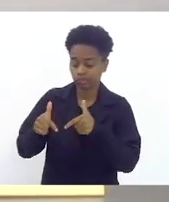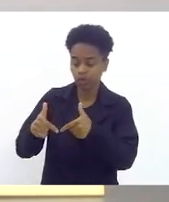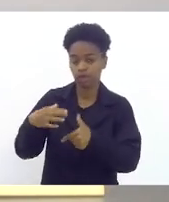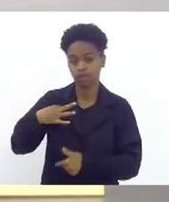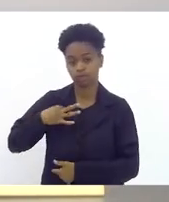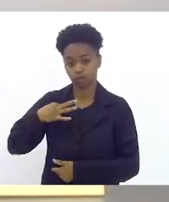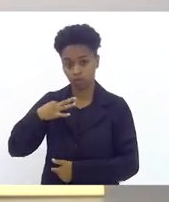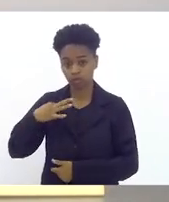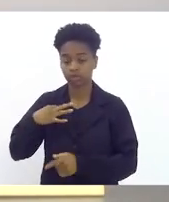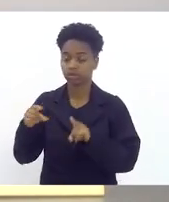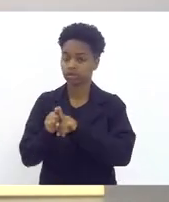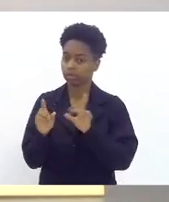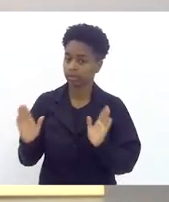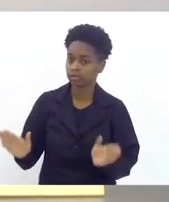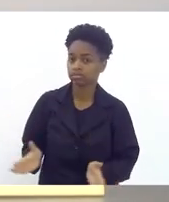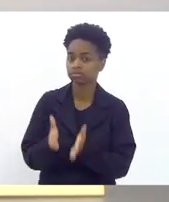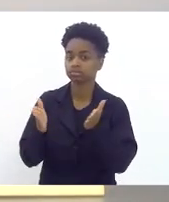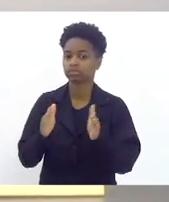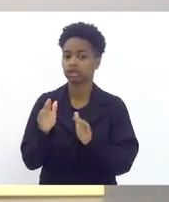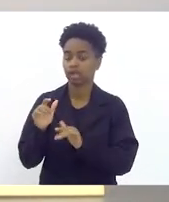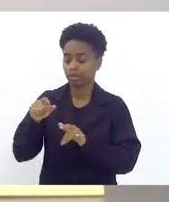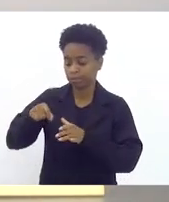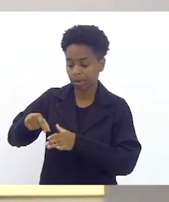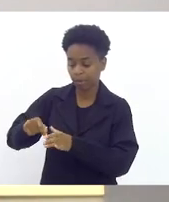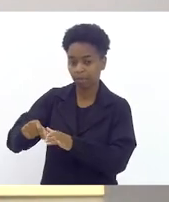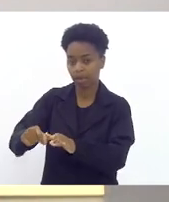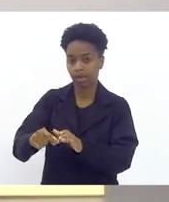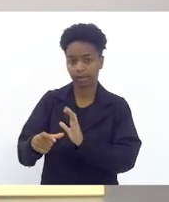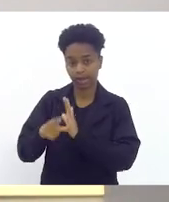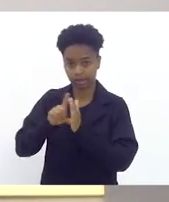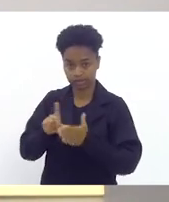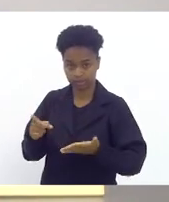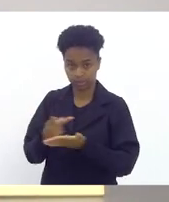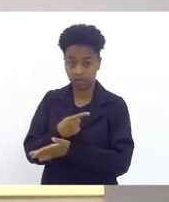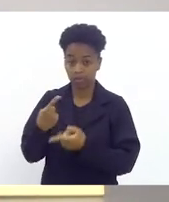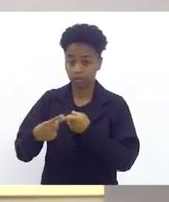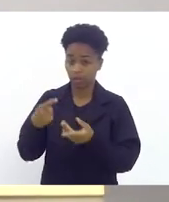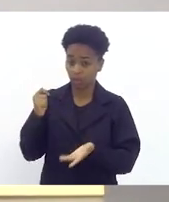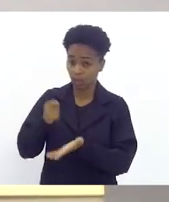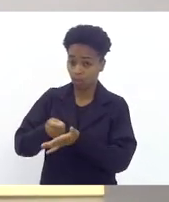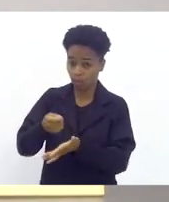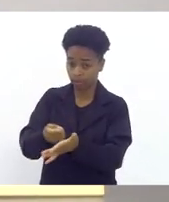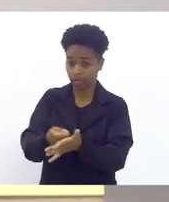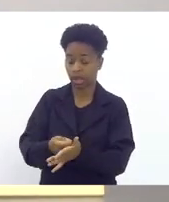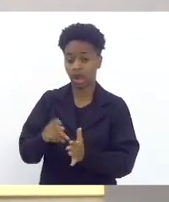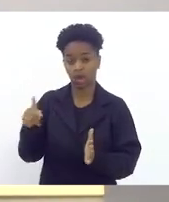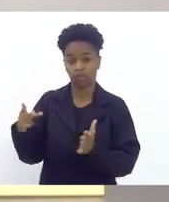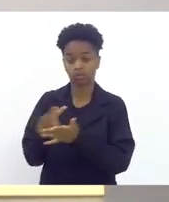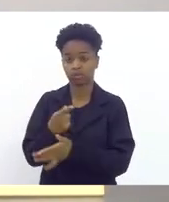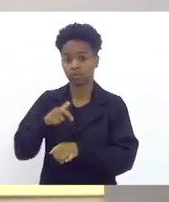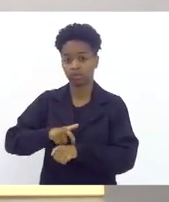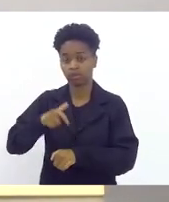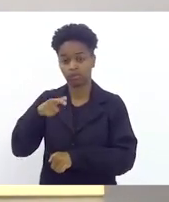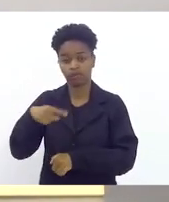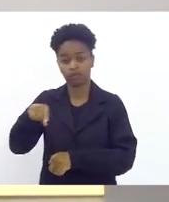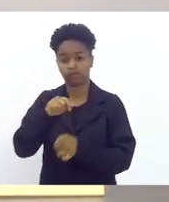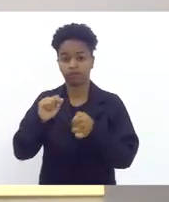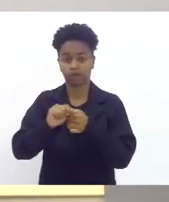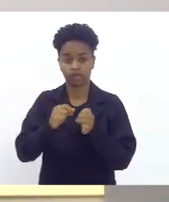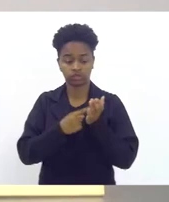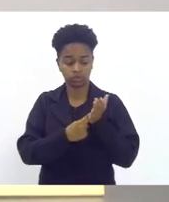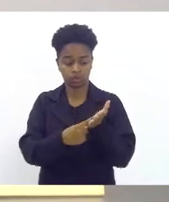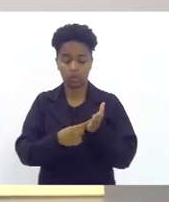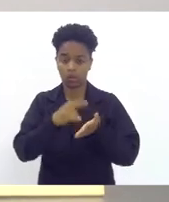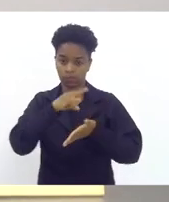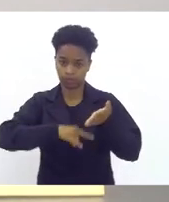e incentivo para que essa restauração Acenda porque a obrigação de restauração acontece no momento que você faz o termo de compromisso